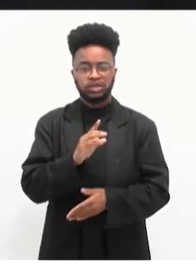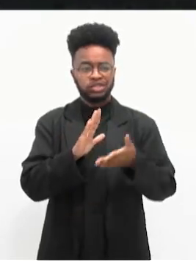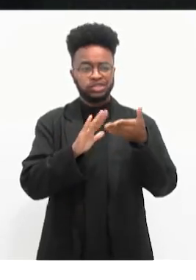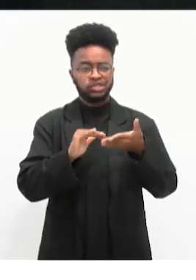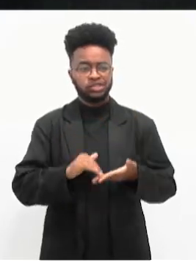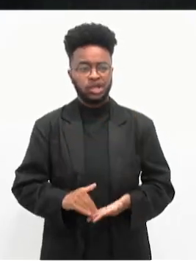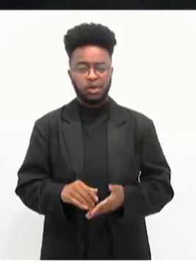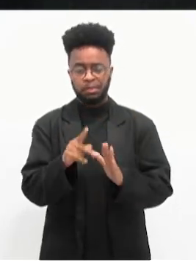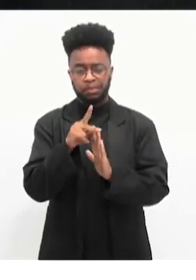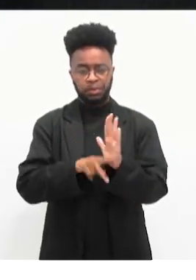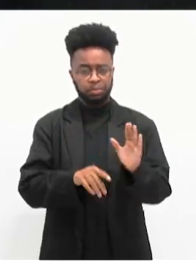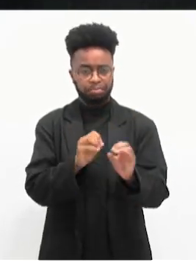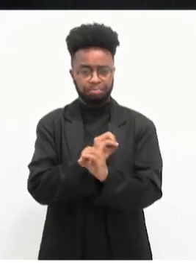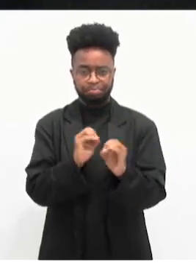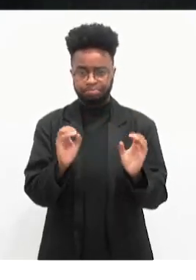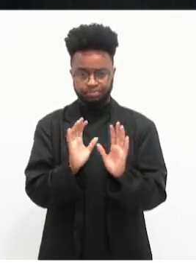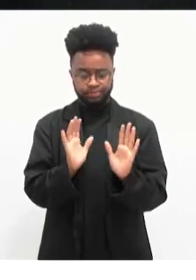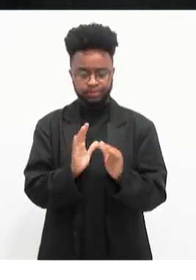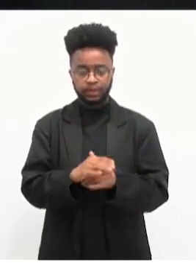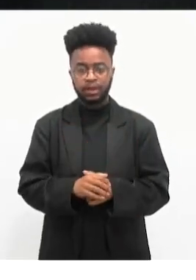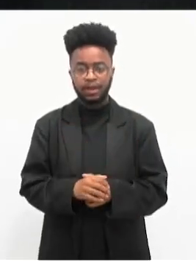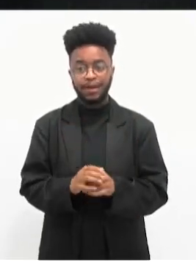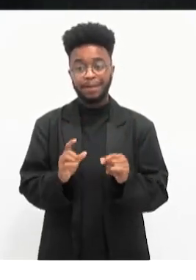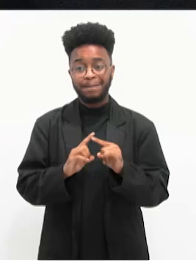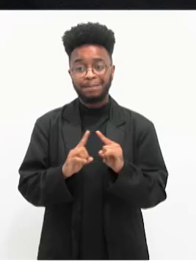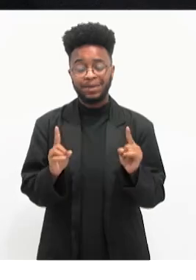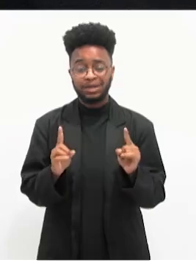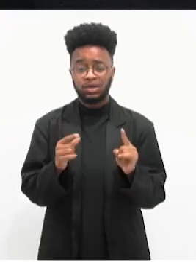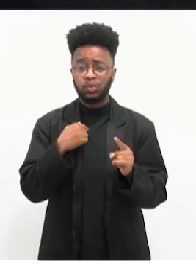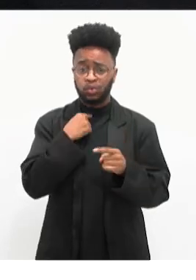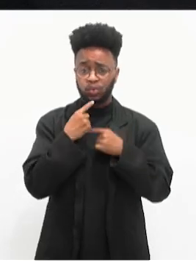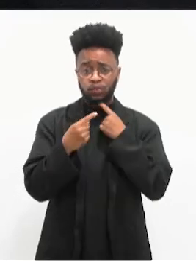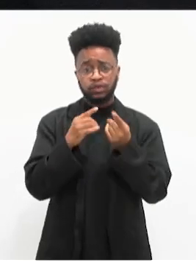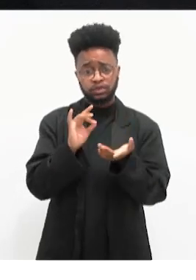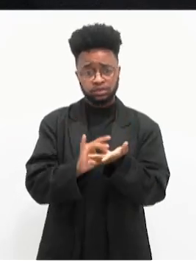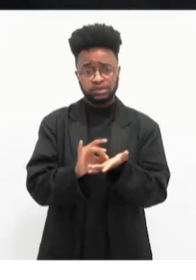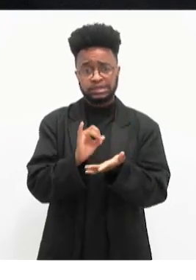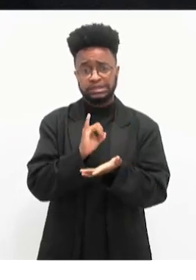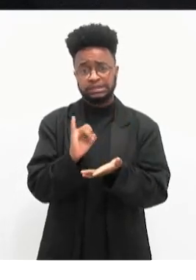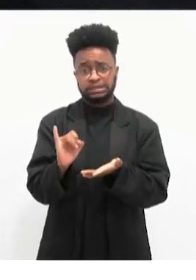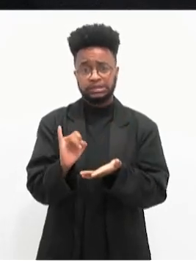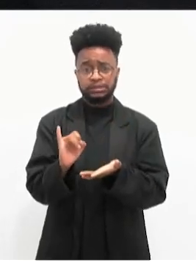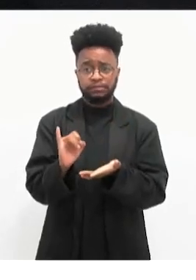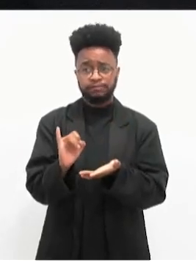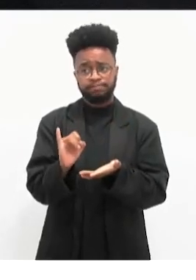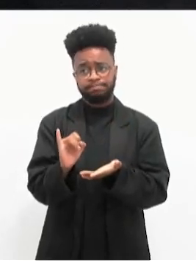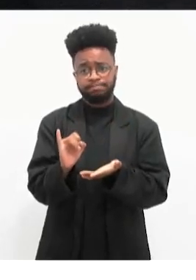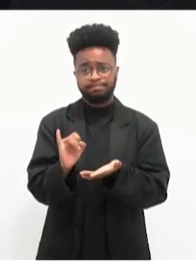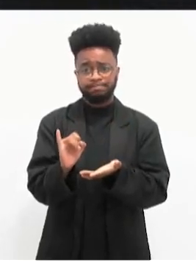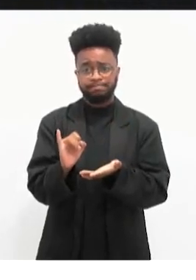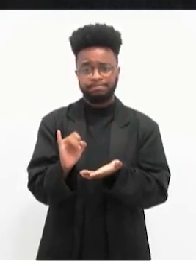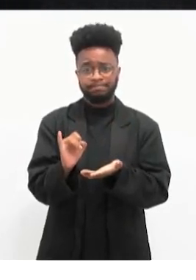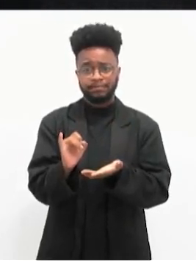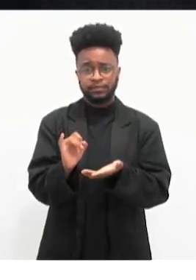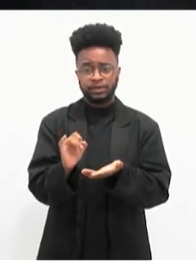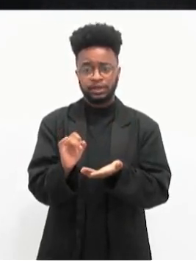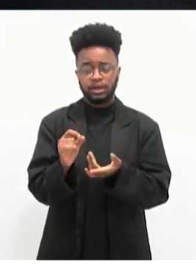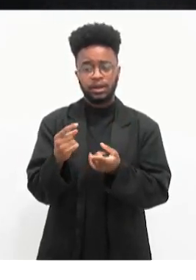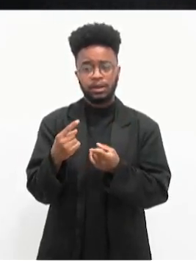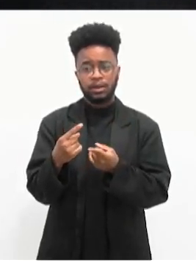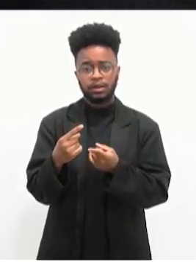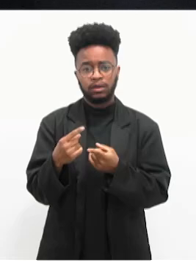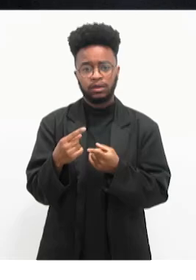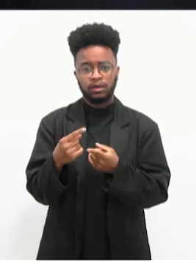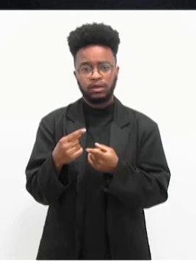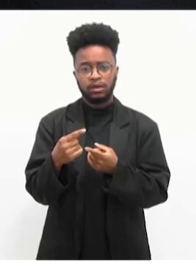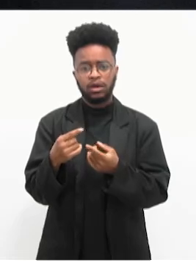de ninguém. Mas eu estou com dúvida mesmo, você não está... Porque você tinha... Diga o caput